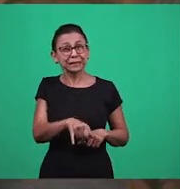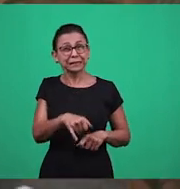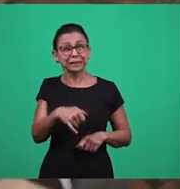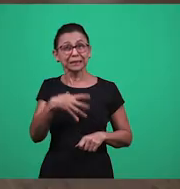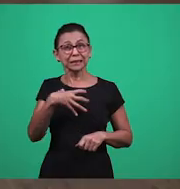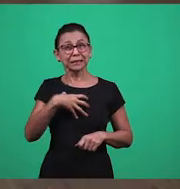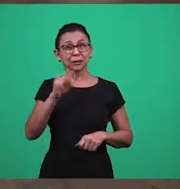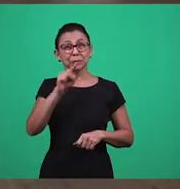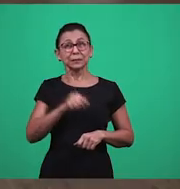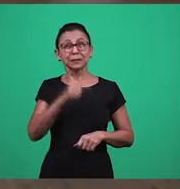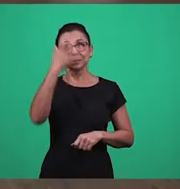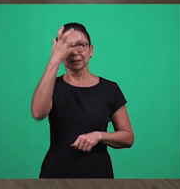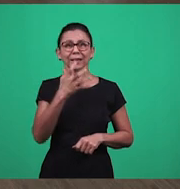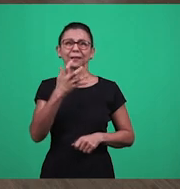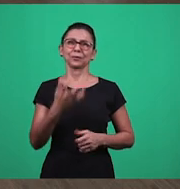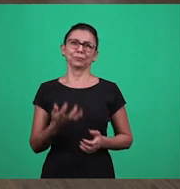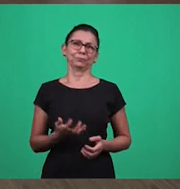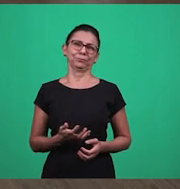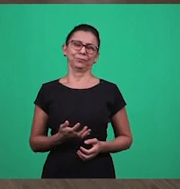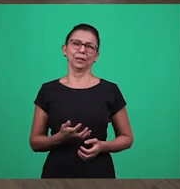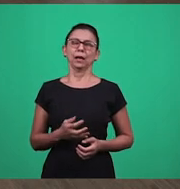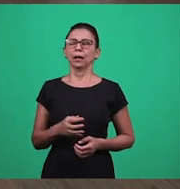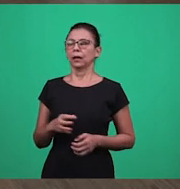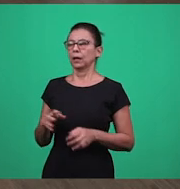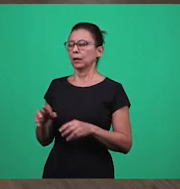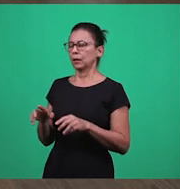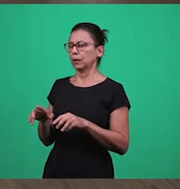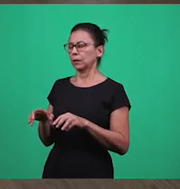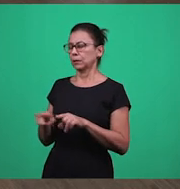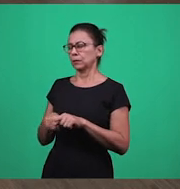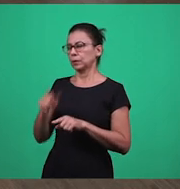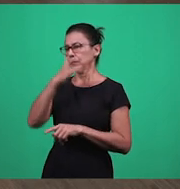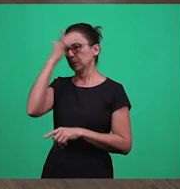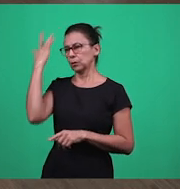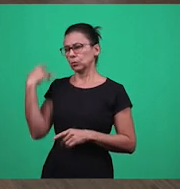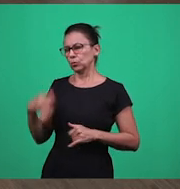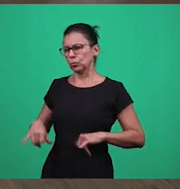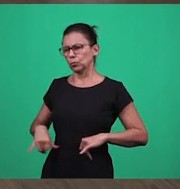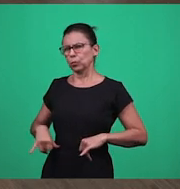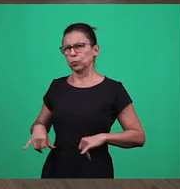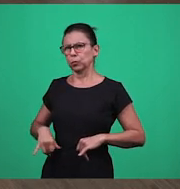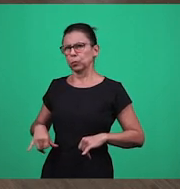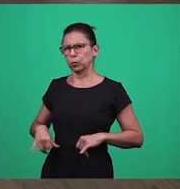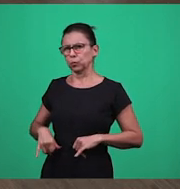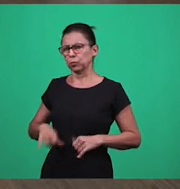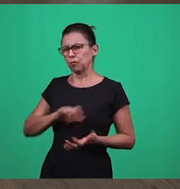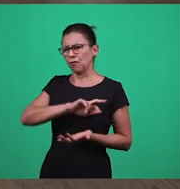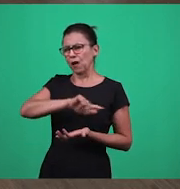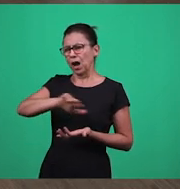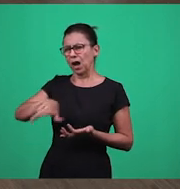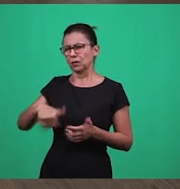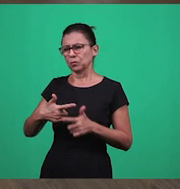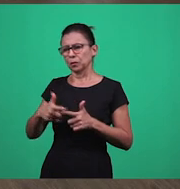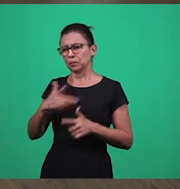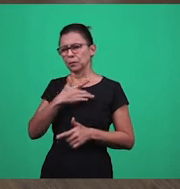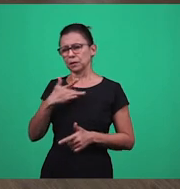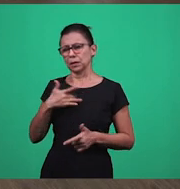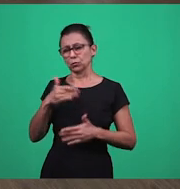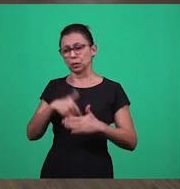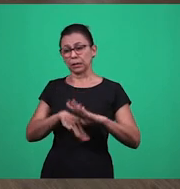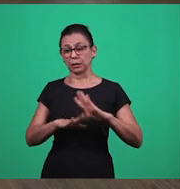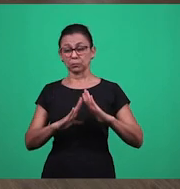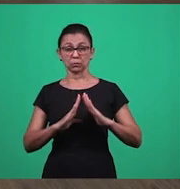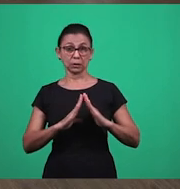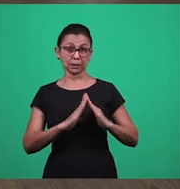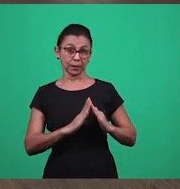desnecessária. Você falou sobre pessoas que estão sofrendo, que estão tendo problemas de saúde diversos,